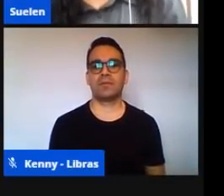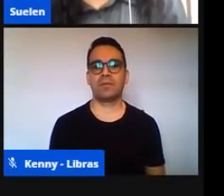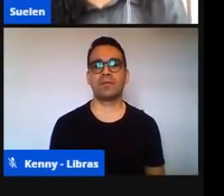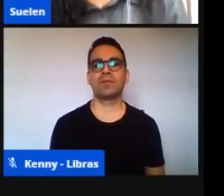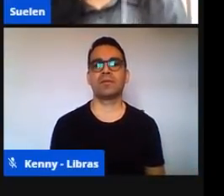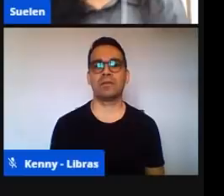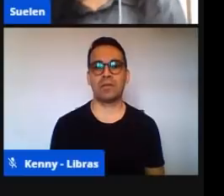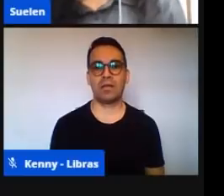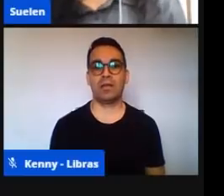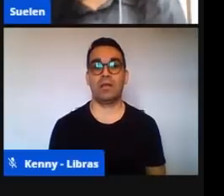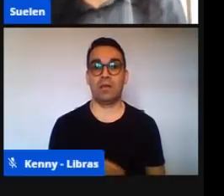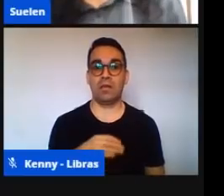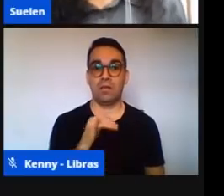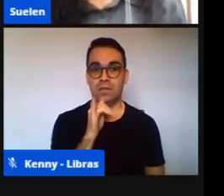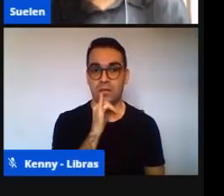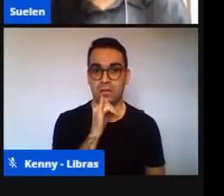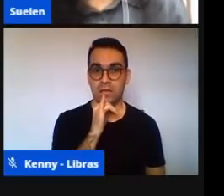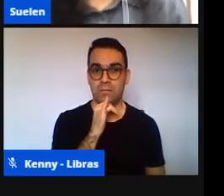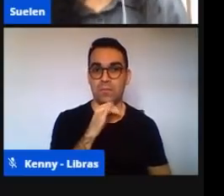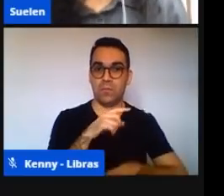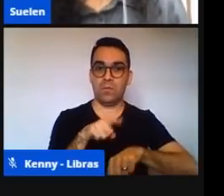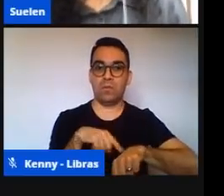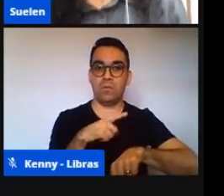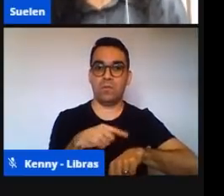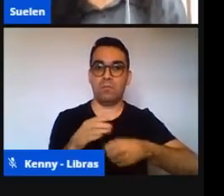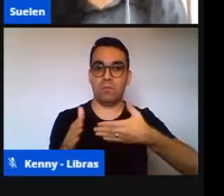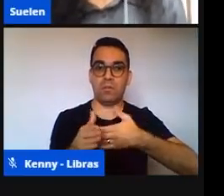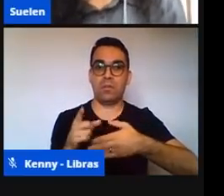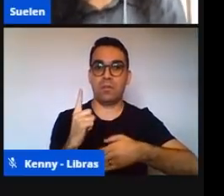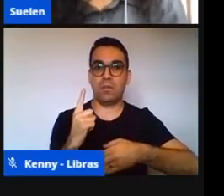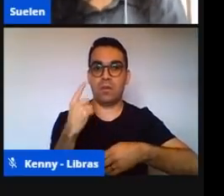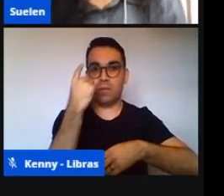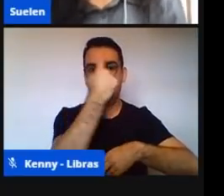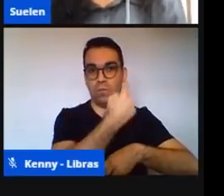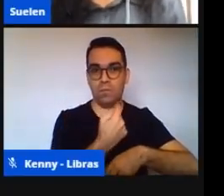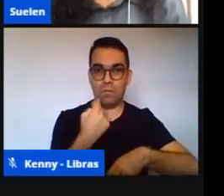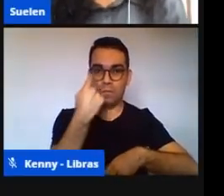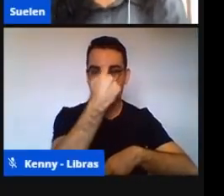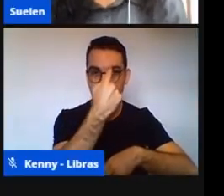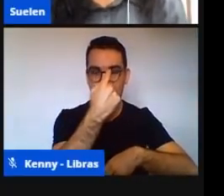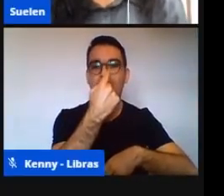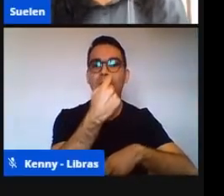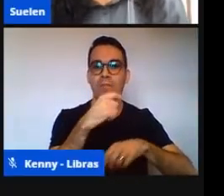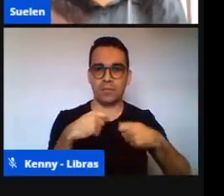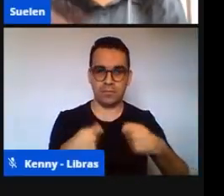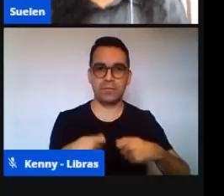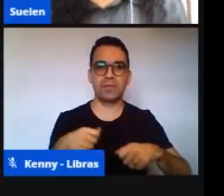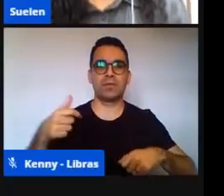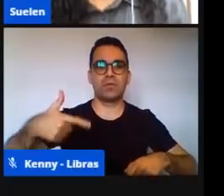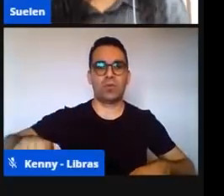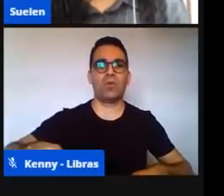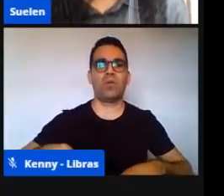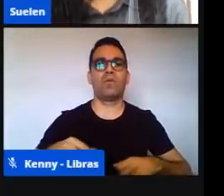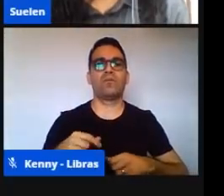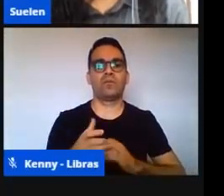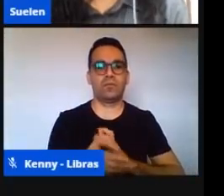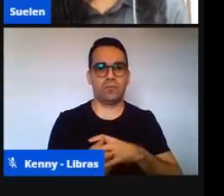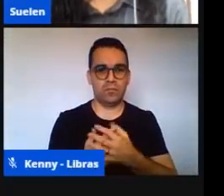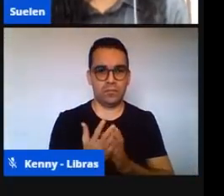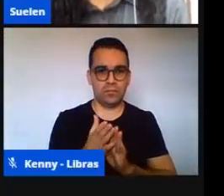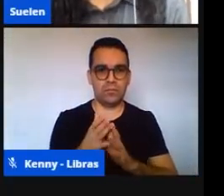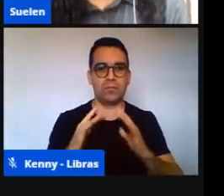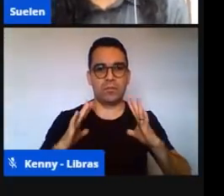higiene. Então, intervalo, no máximo 1 hora. Técnica adequada, a gente vai disponibilizar um